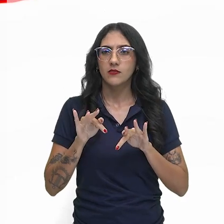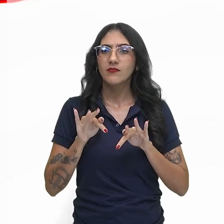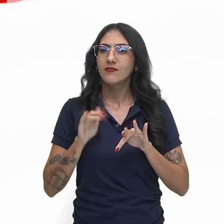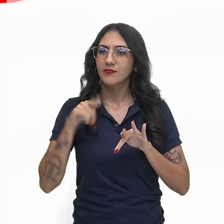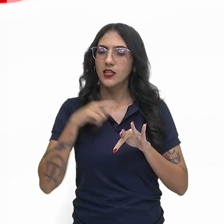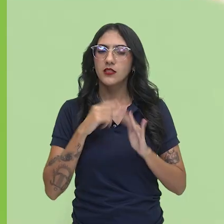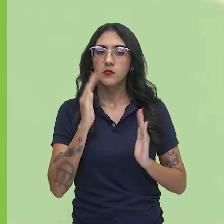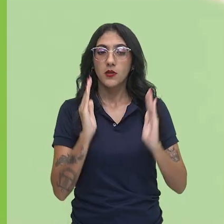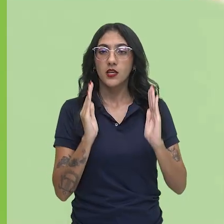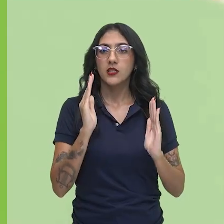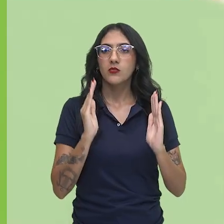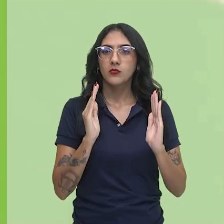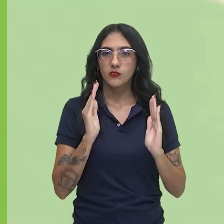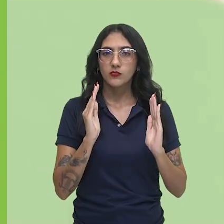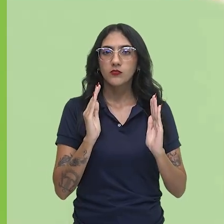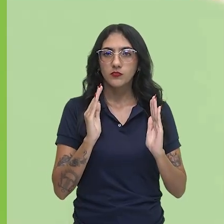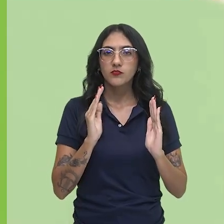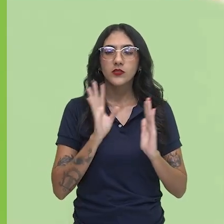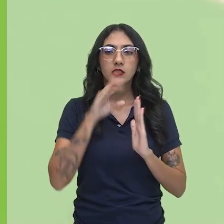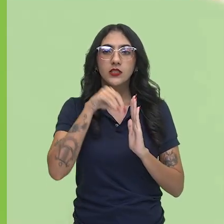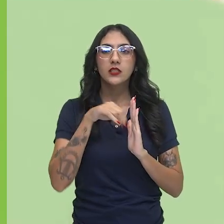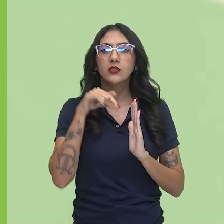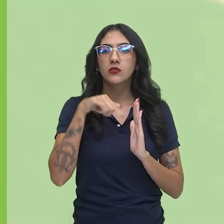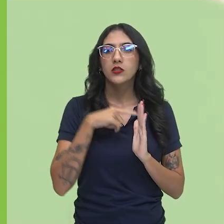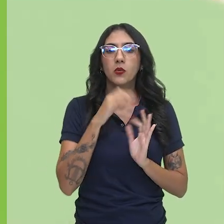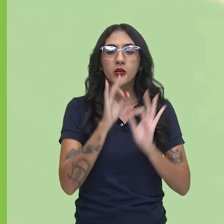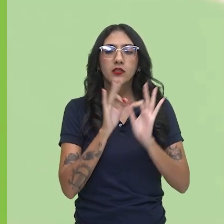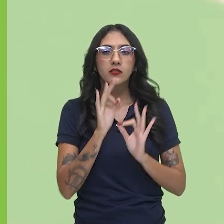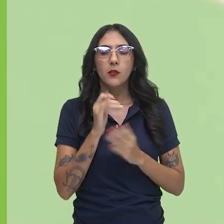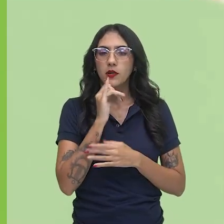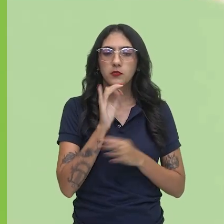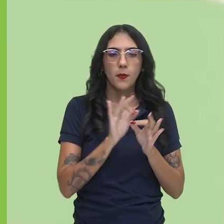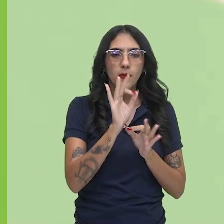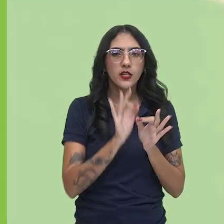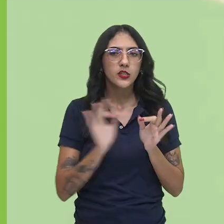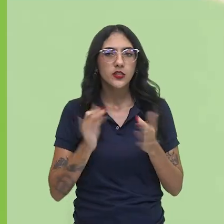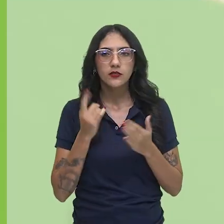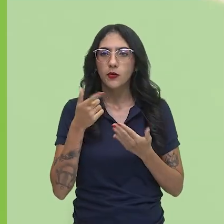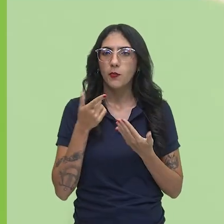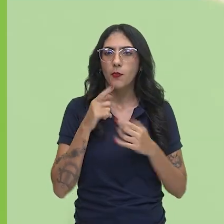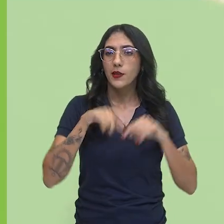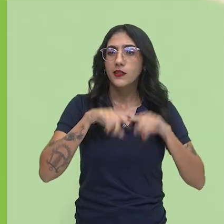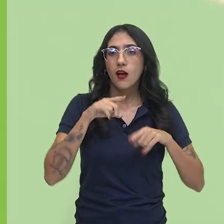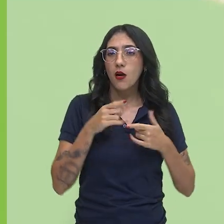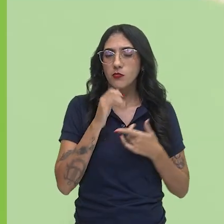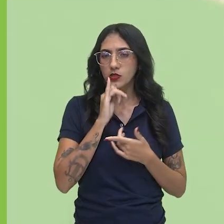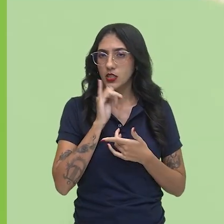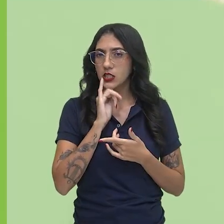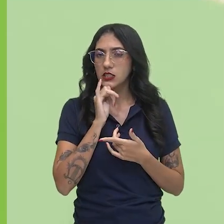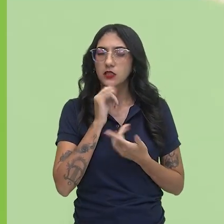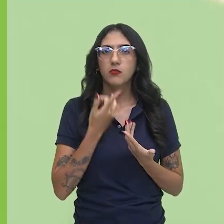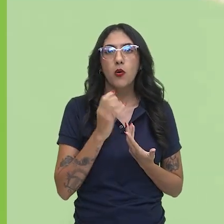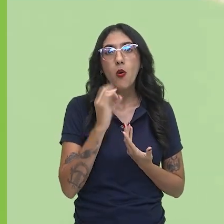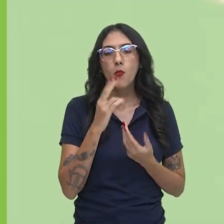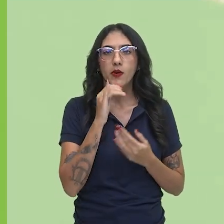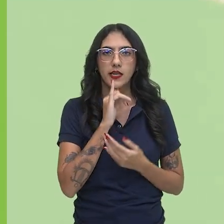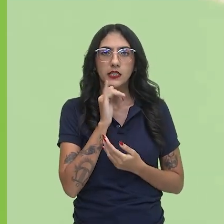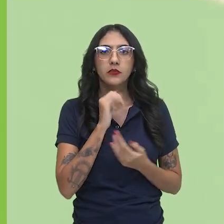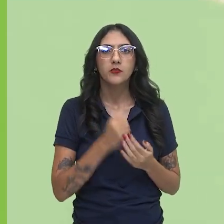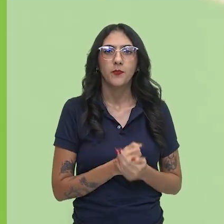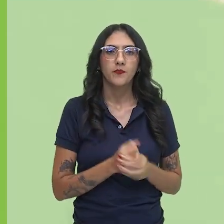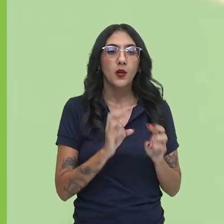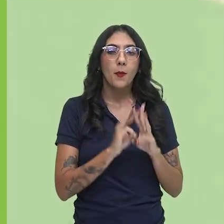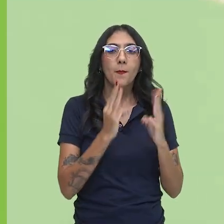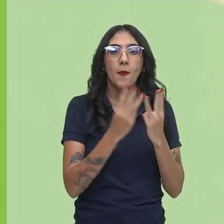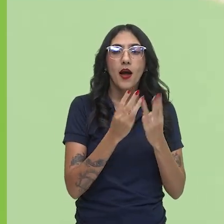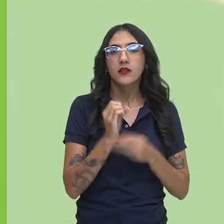medida física, de uma medida que você fez de algum objeto, né? Se você mediu a massa de algum objeto, se você